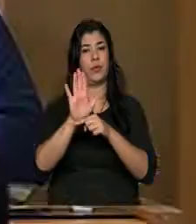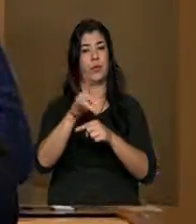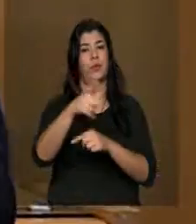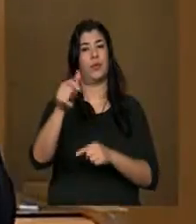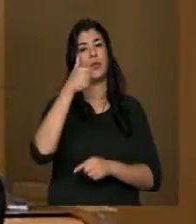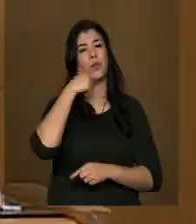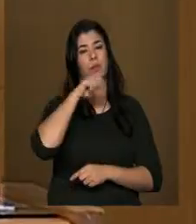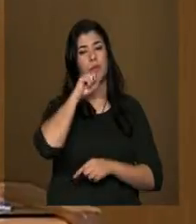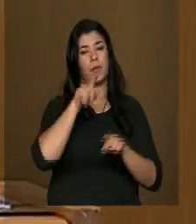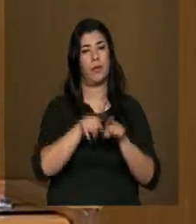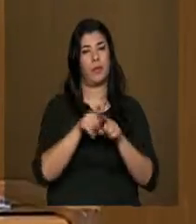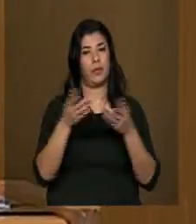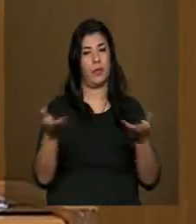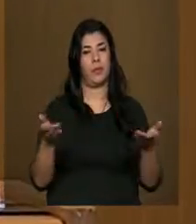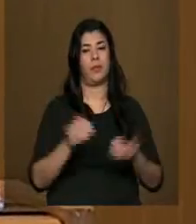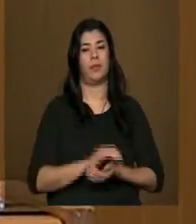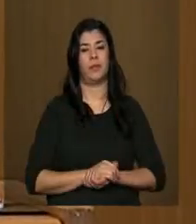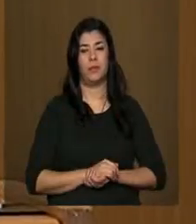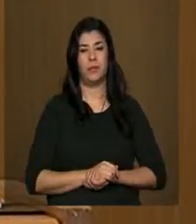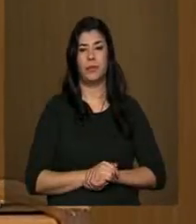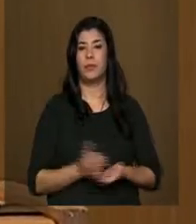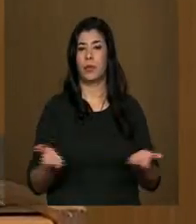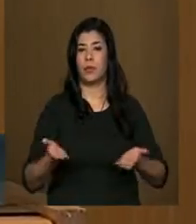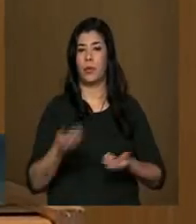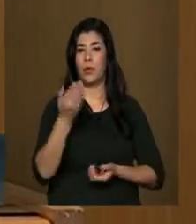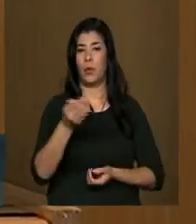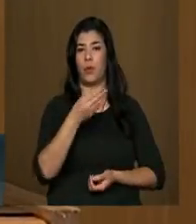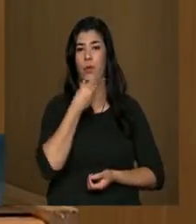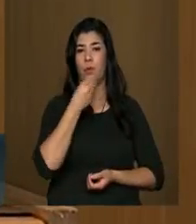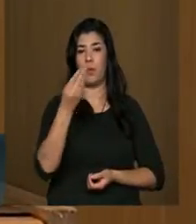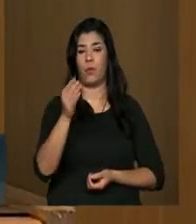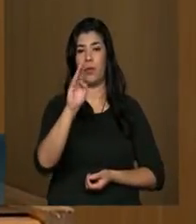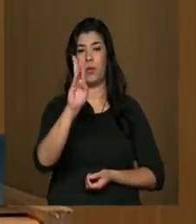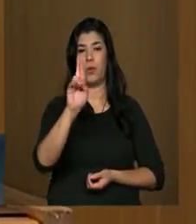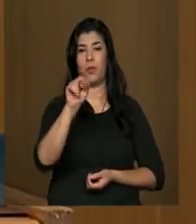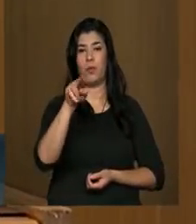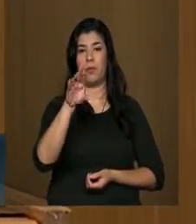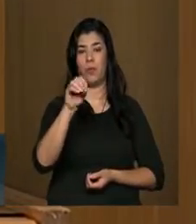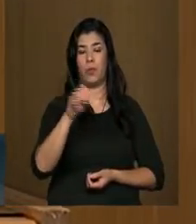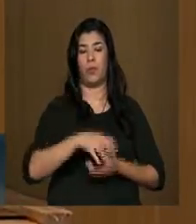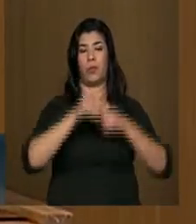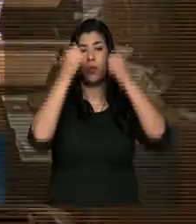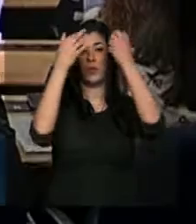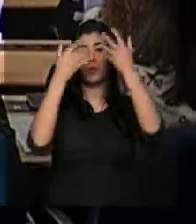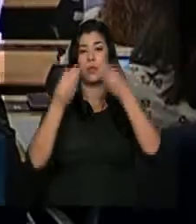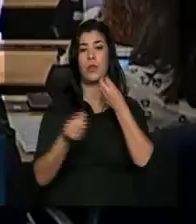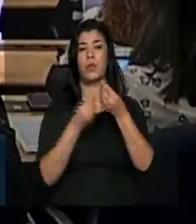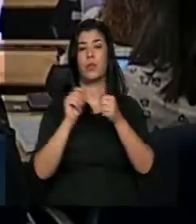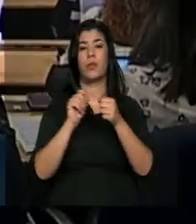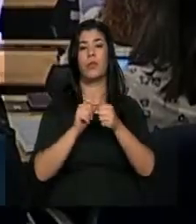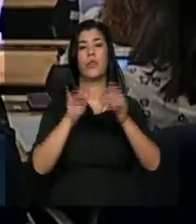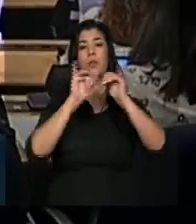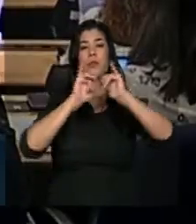agora para o Bruno, que vai falar sobre a nossa campanha 2015.